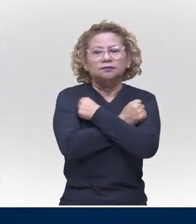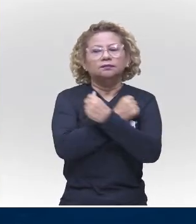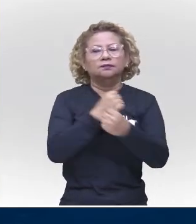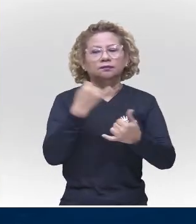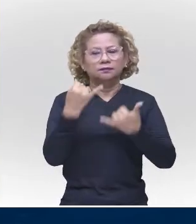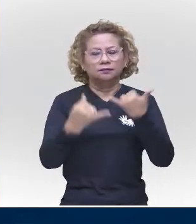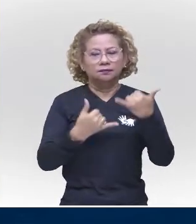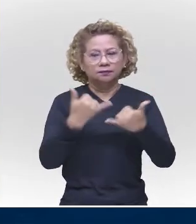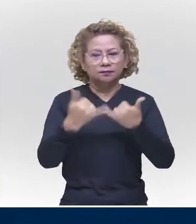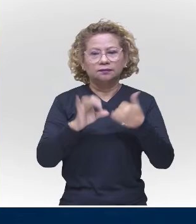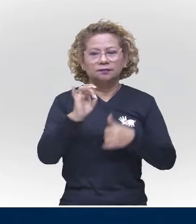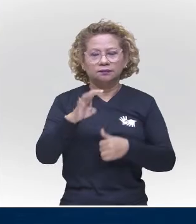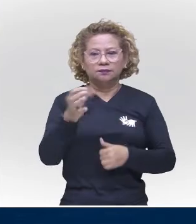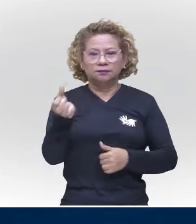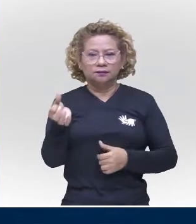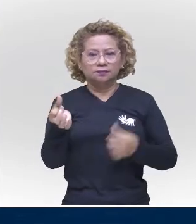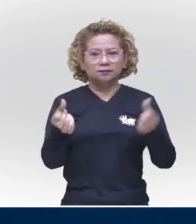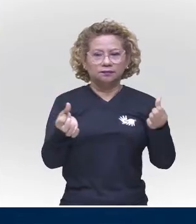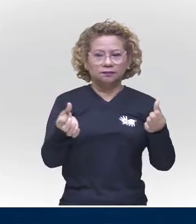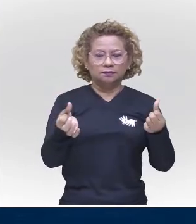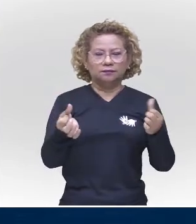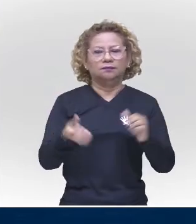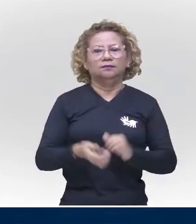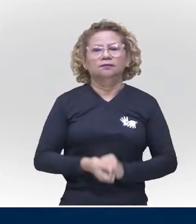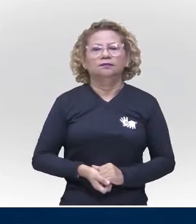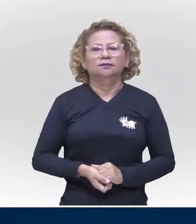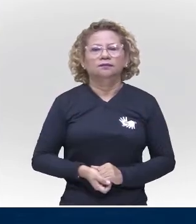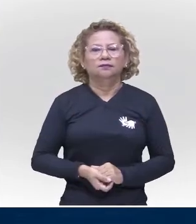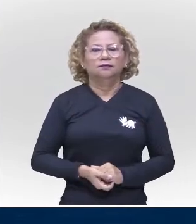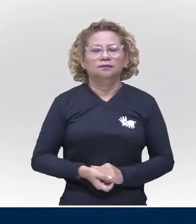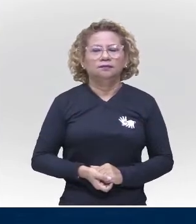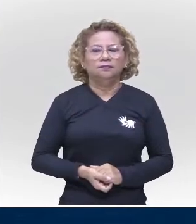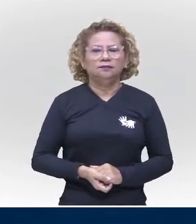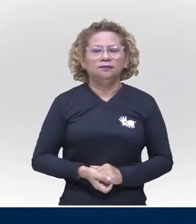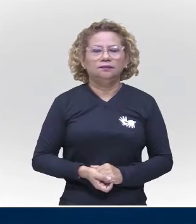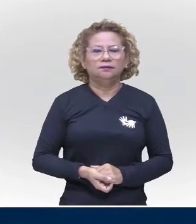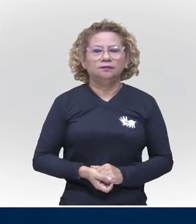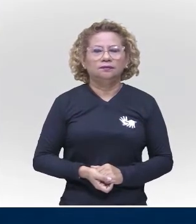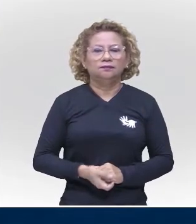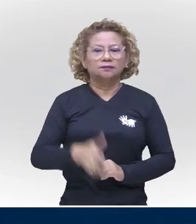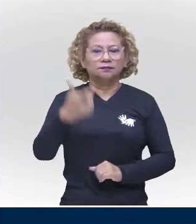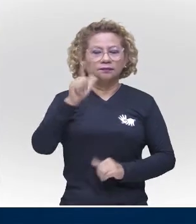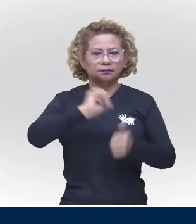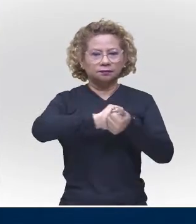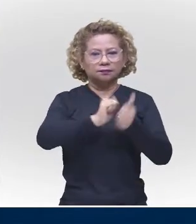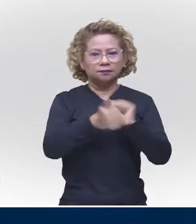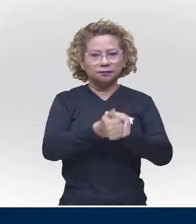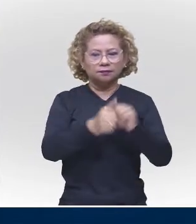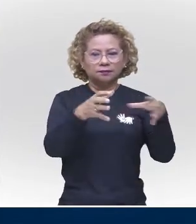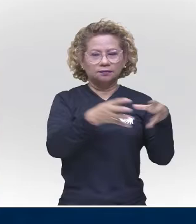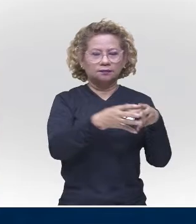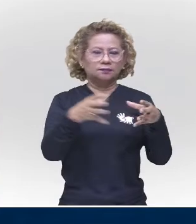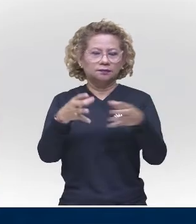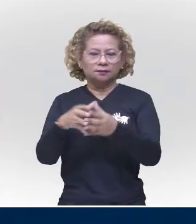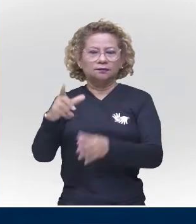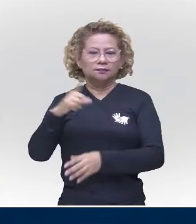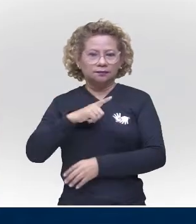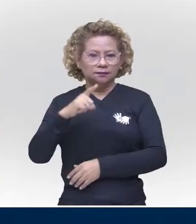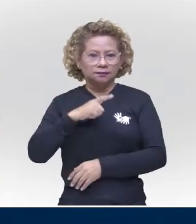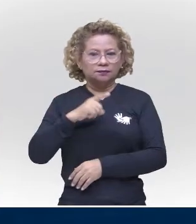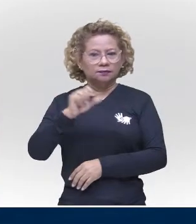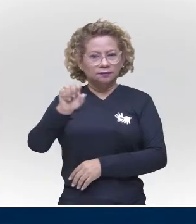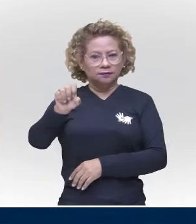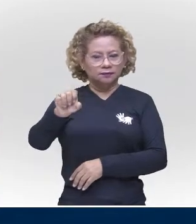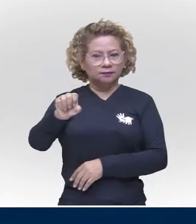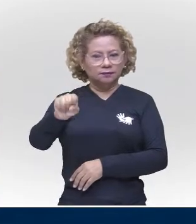por Carl Schellens. Vamos prosseguir? Outro esporte coletivo que nós temos, agora